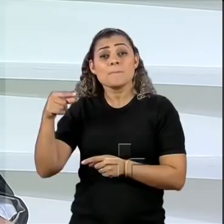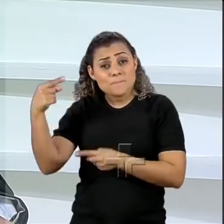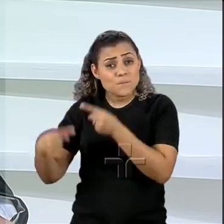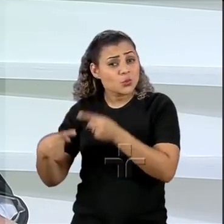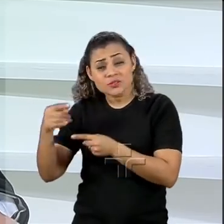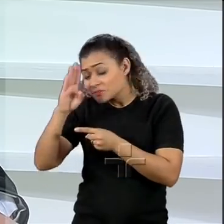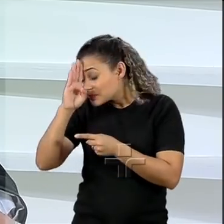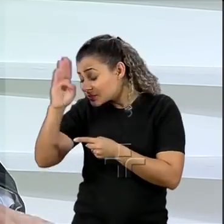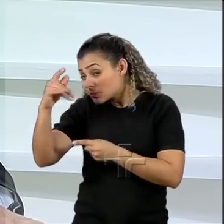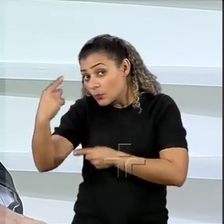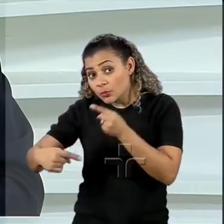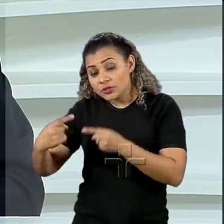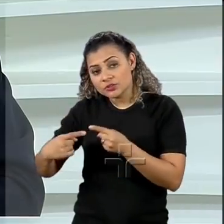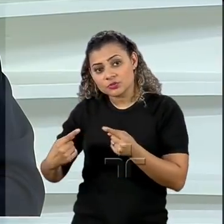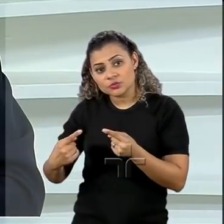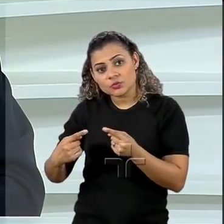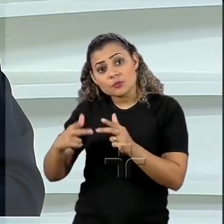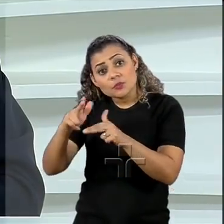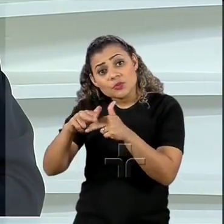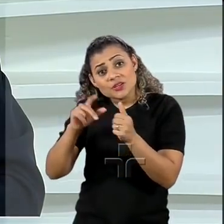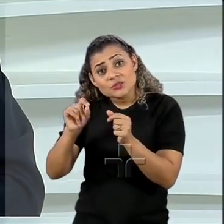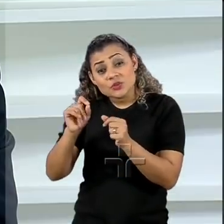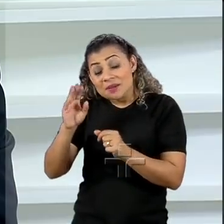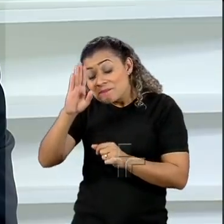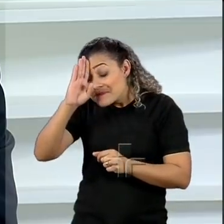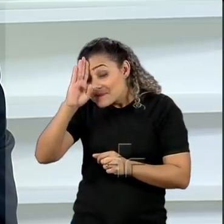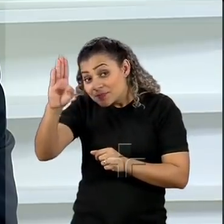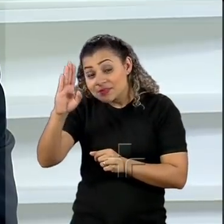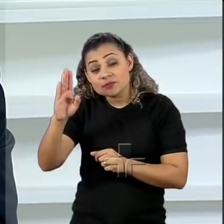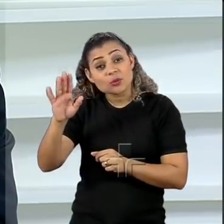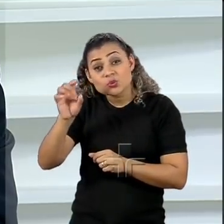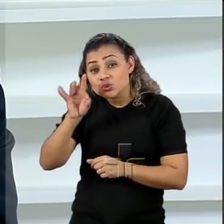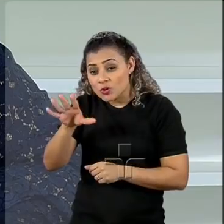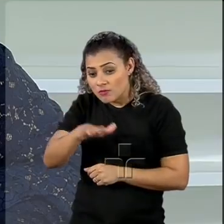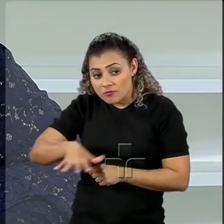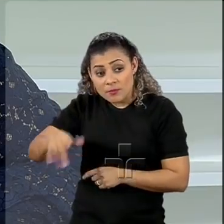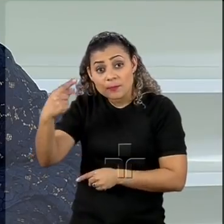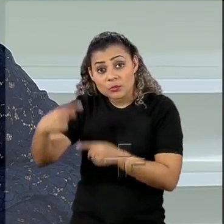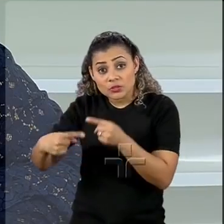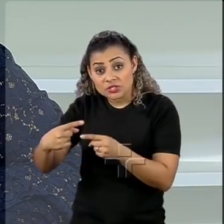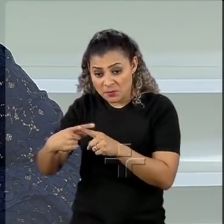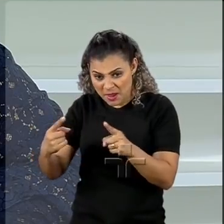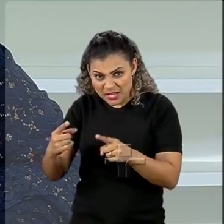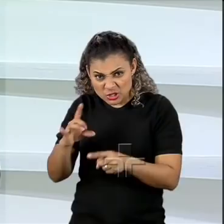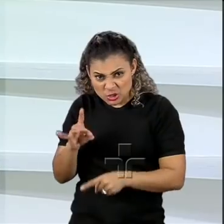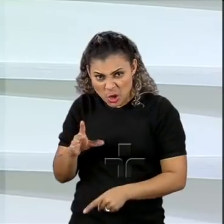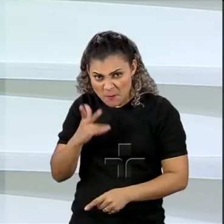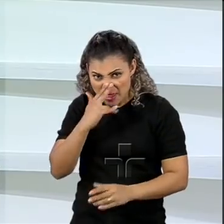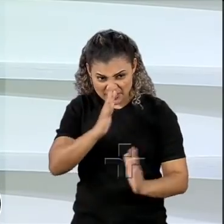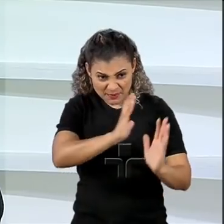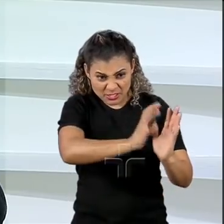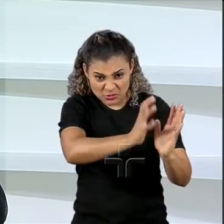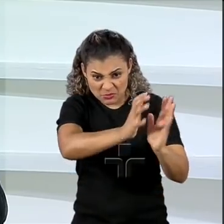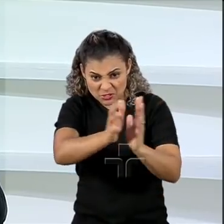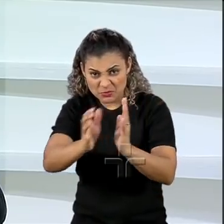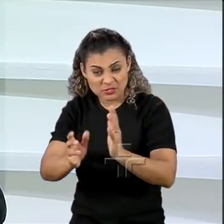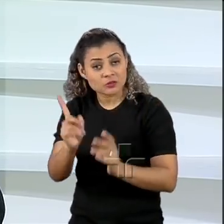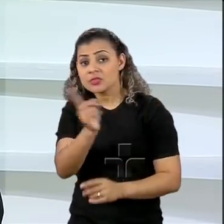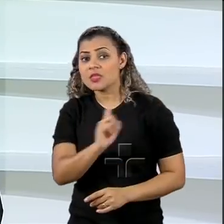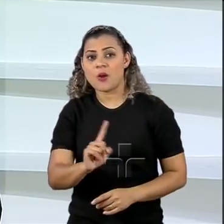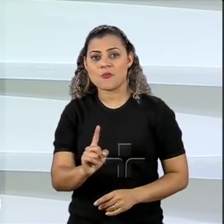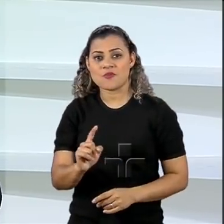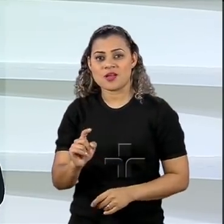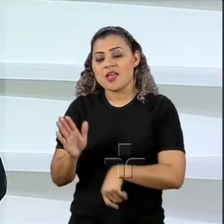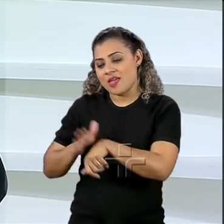política. E, no sentido de tecnicamente político, eu me refiro não a uma operação partidária ou seletiva, mas a